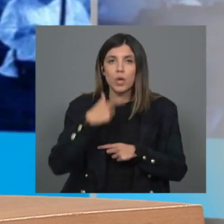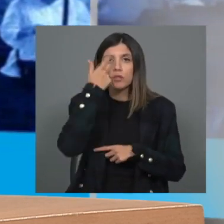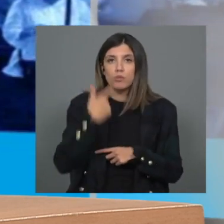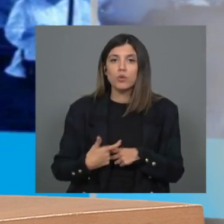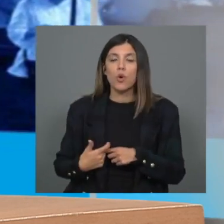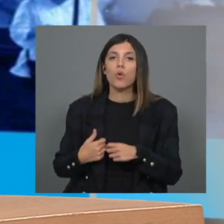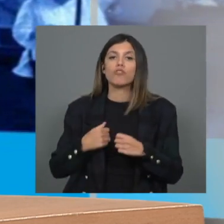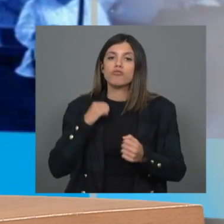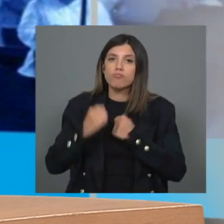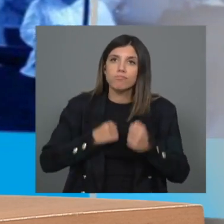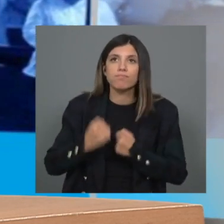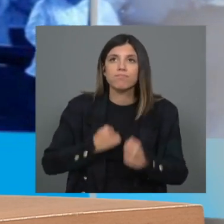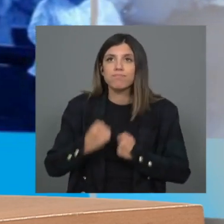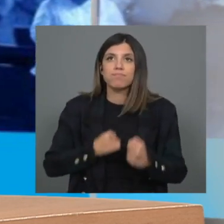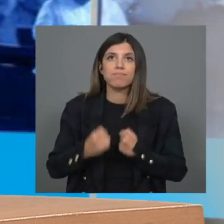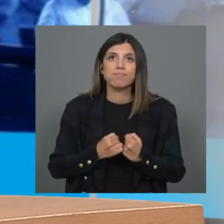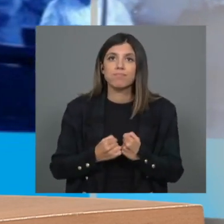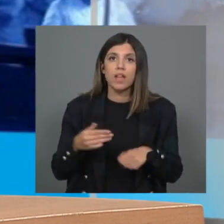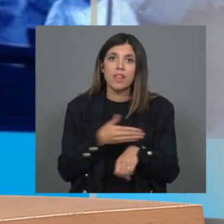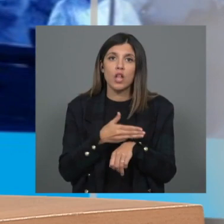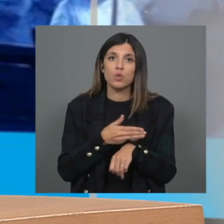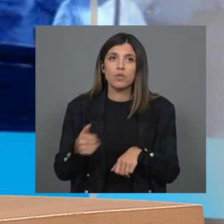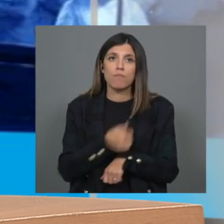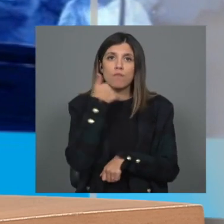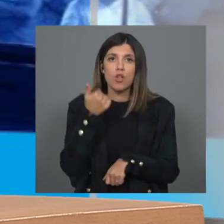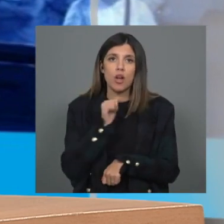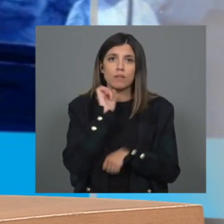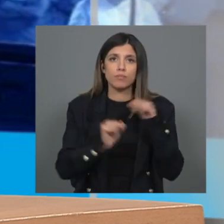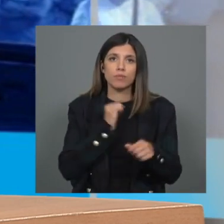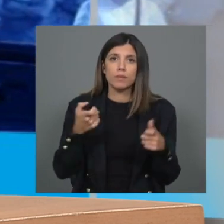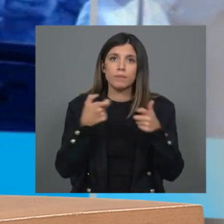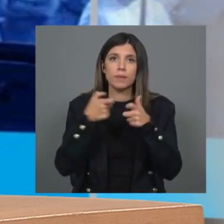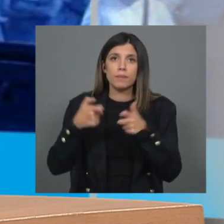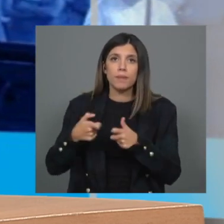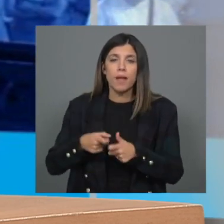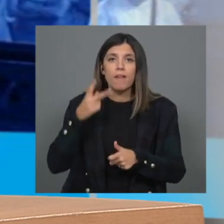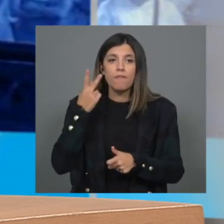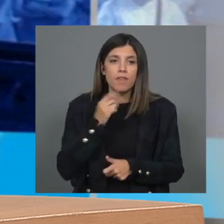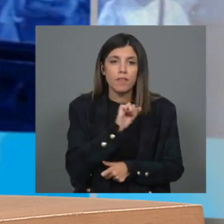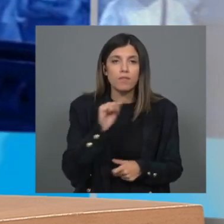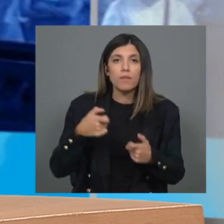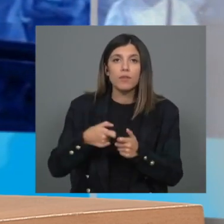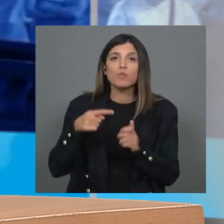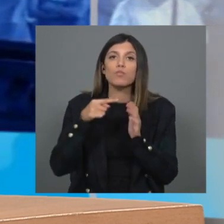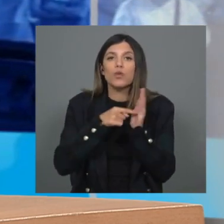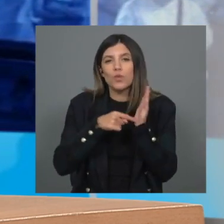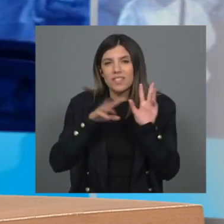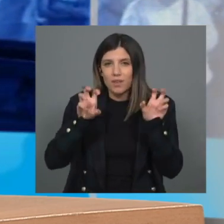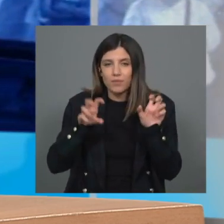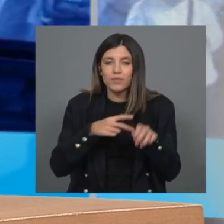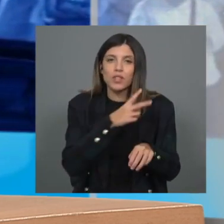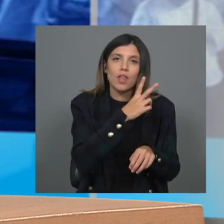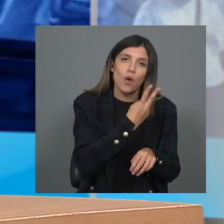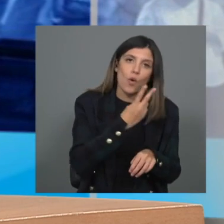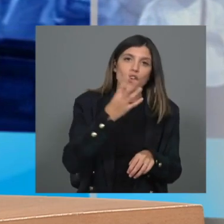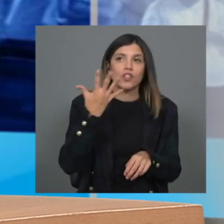percurso no momento em que lhes for conveniente. E depois, no fundo, esse score que cada pessoa vai fazendo, o percurso